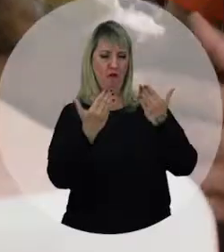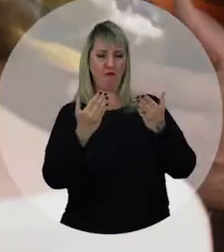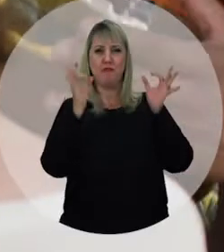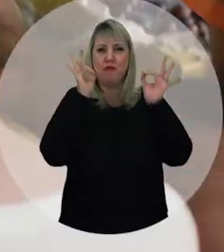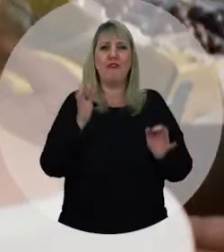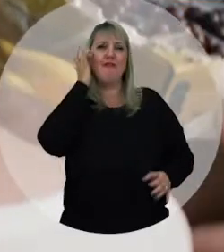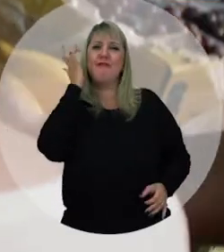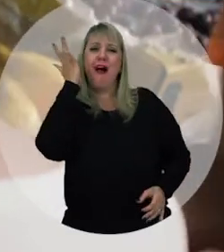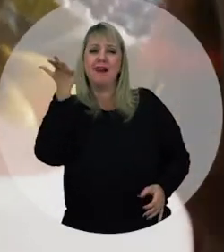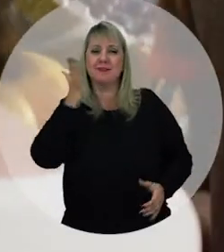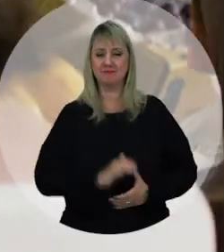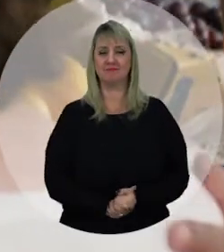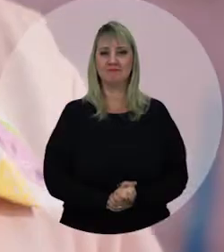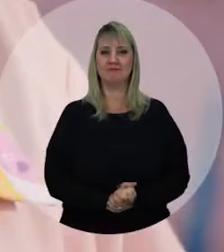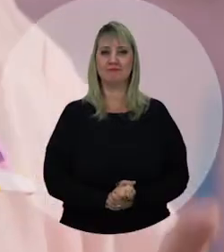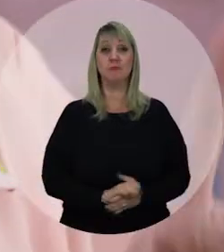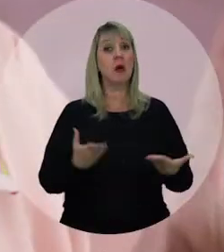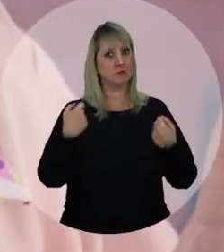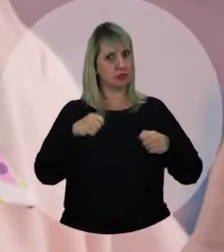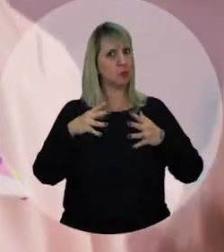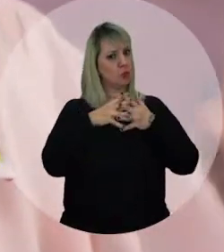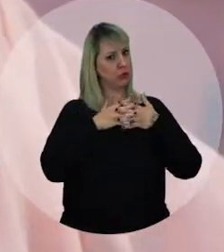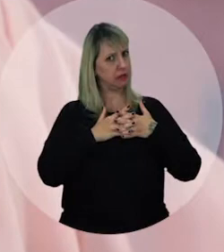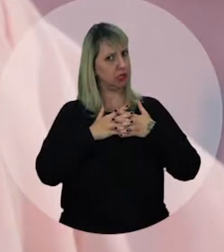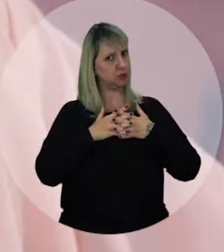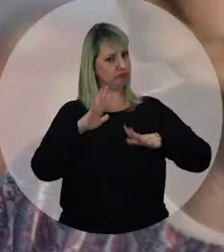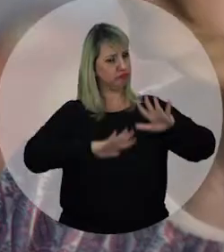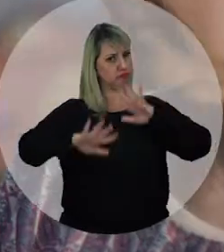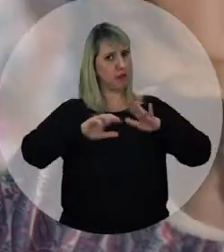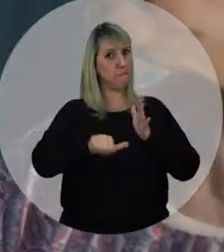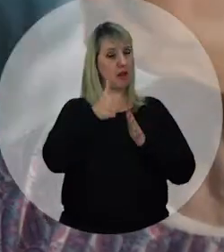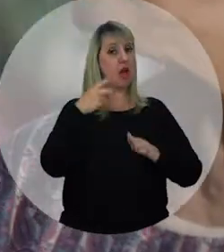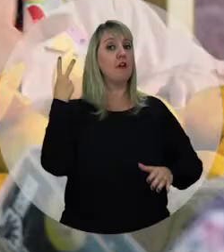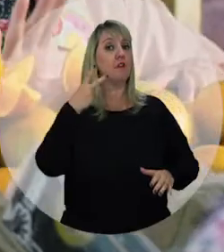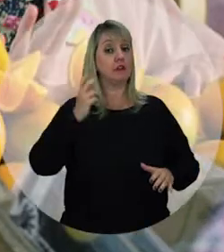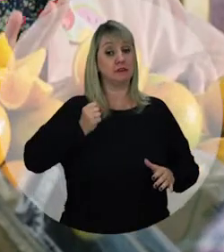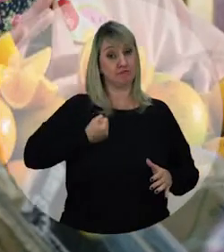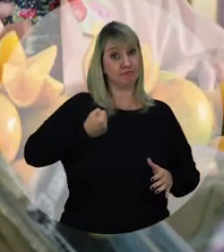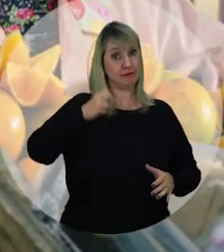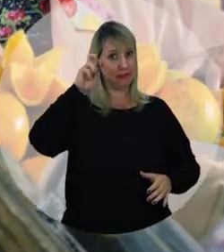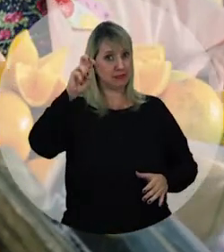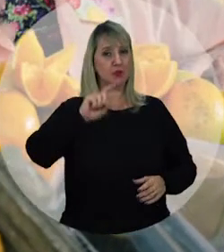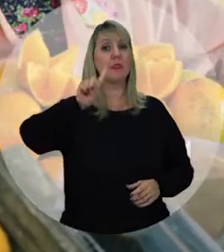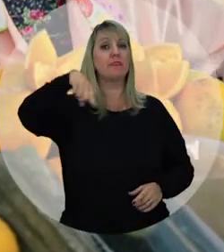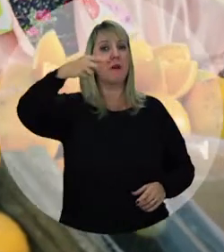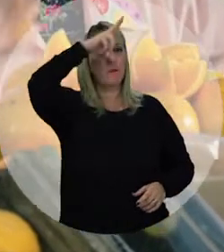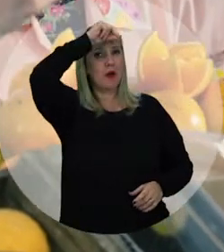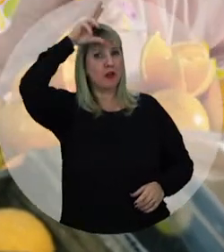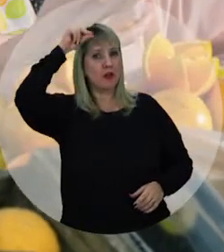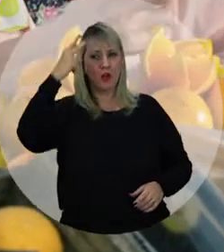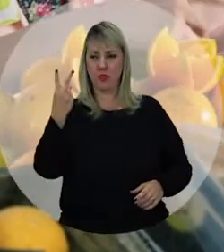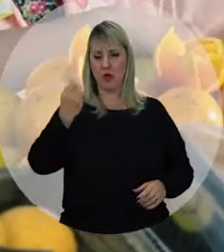confirma. Facinho demais esse trem, senhor. Ah, mas tem que tomar cuidado para não se confundir. Primeiro é vereador, 5 números. Depois o